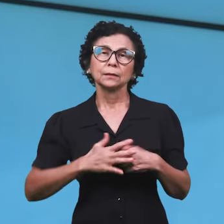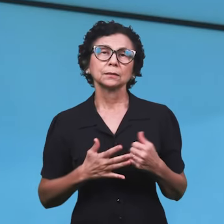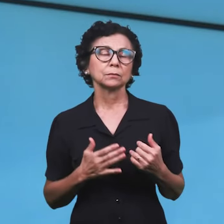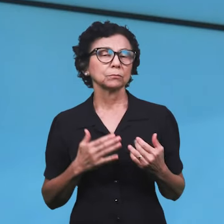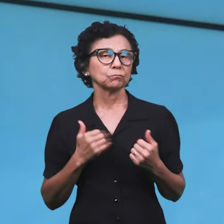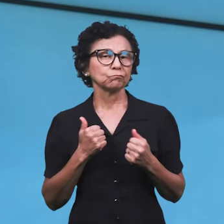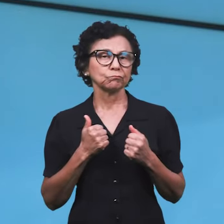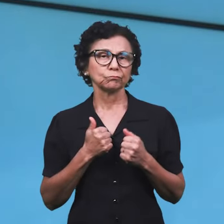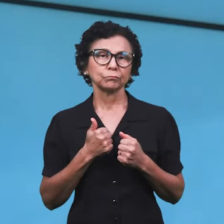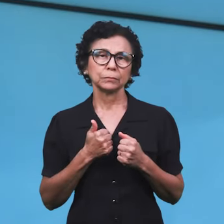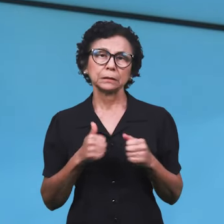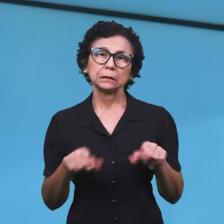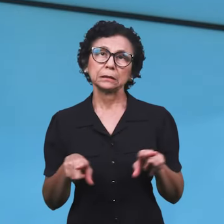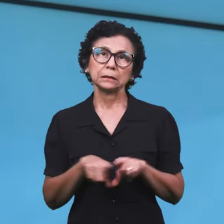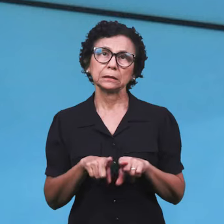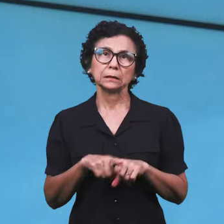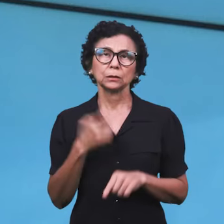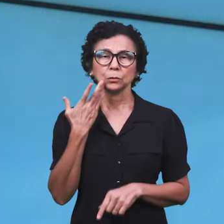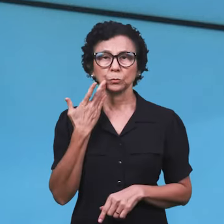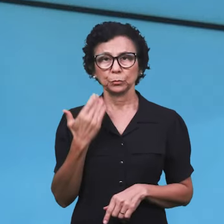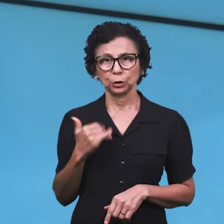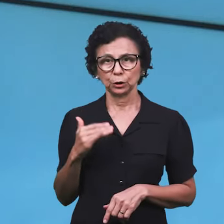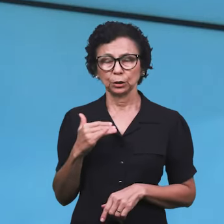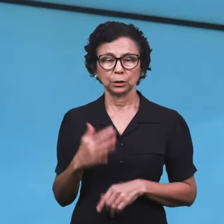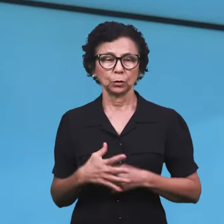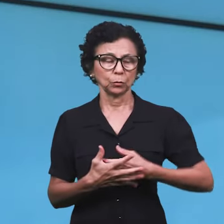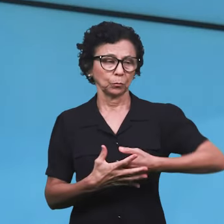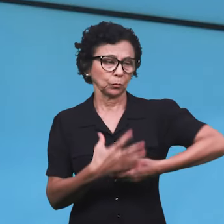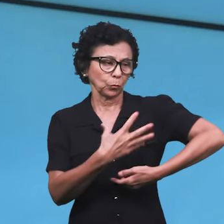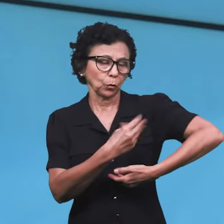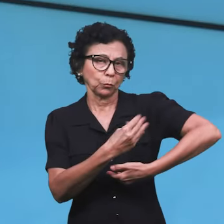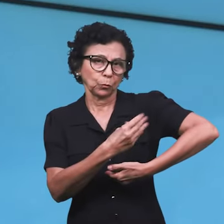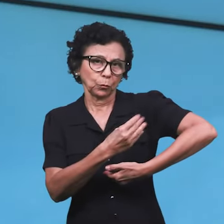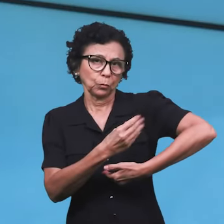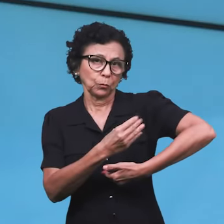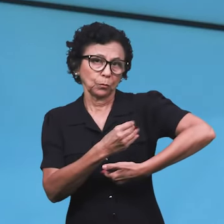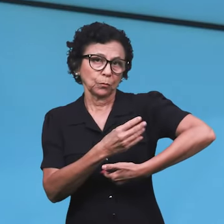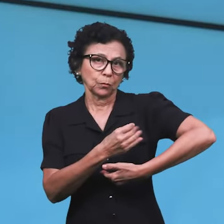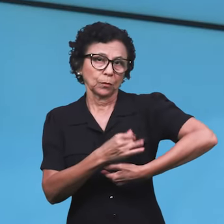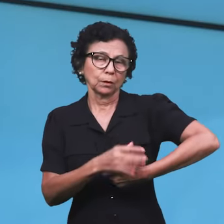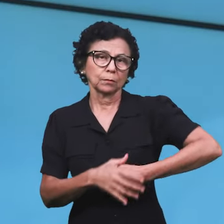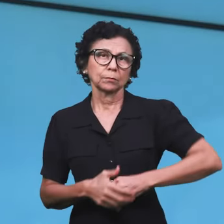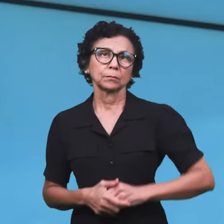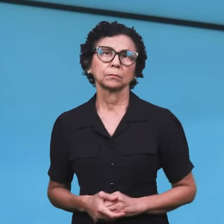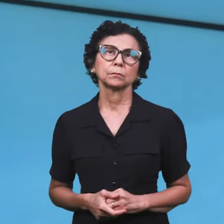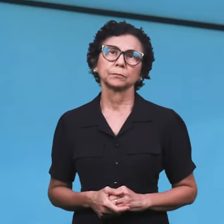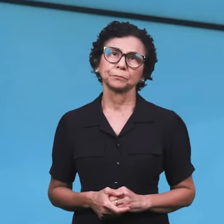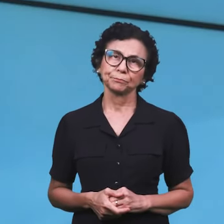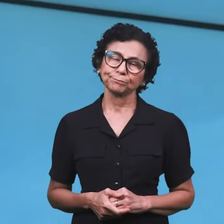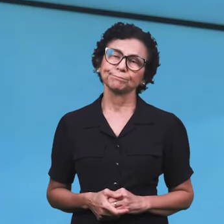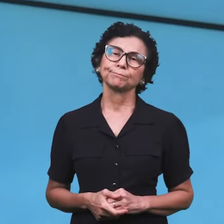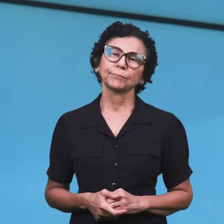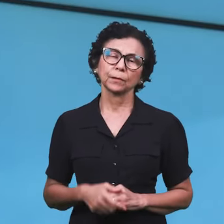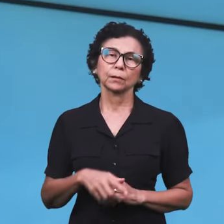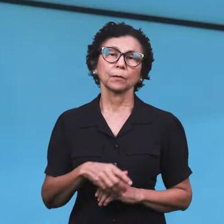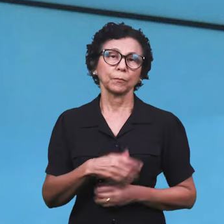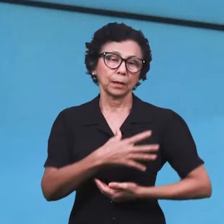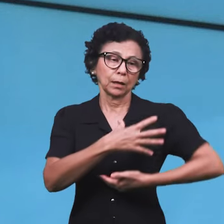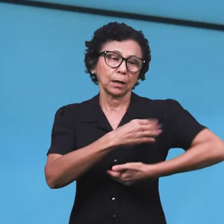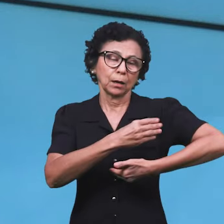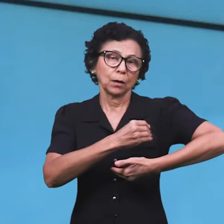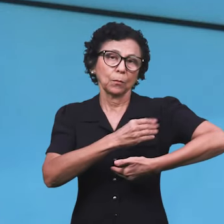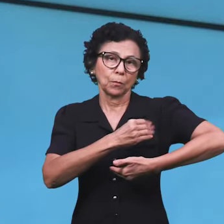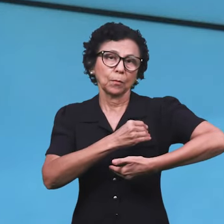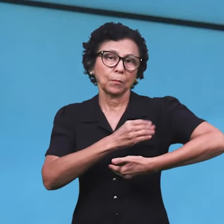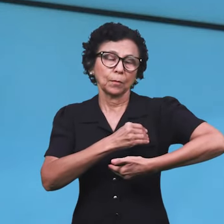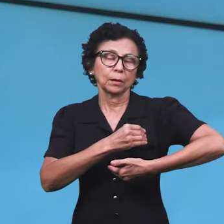Para os bebezinhos pequenininhos que amamentam, né, que mamam no peito, então o aleitamento materno também é uma forma de prevenir doenças respiratórias,